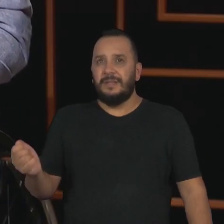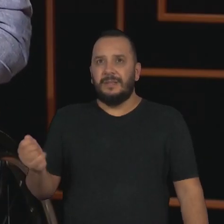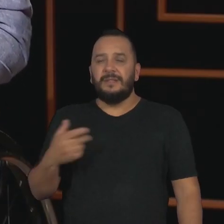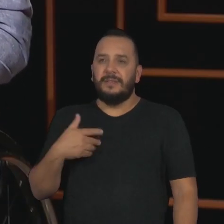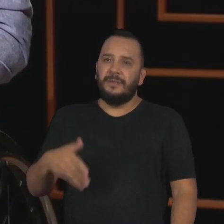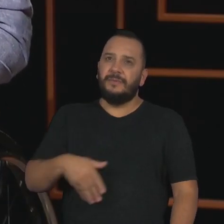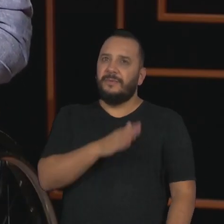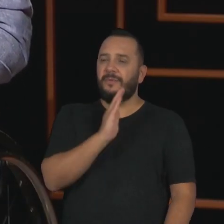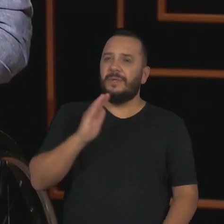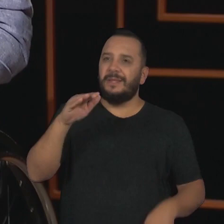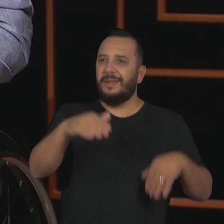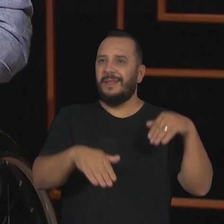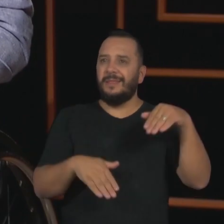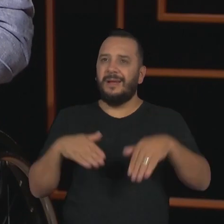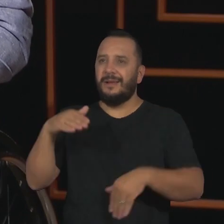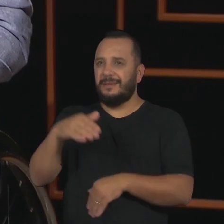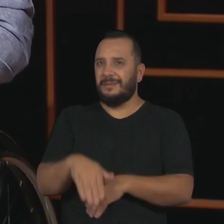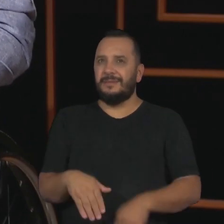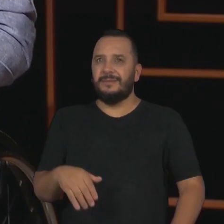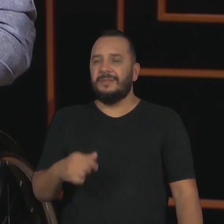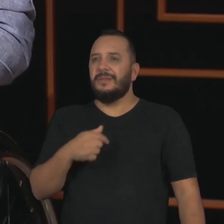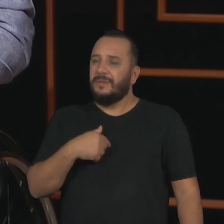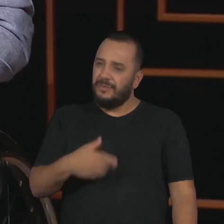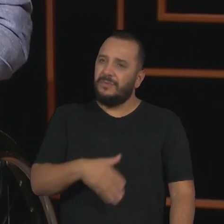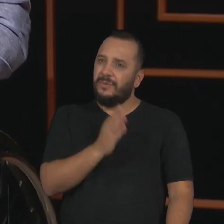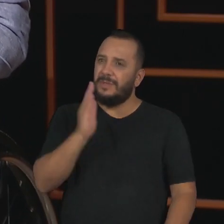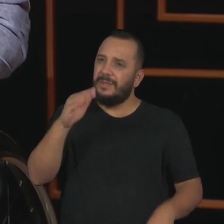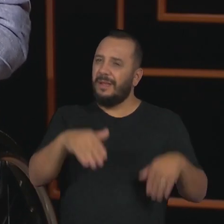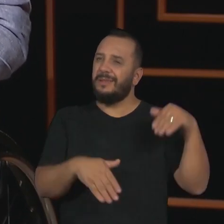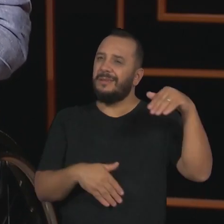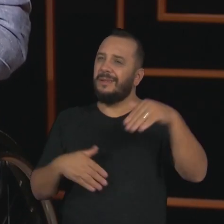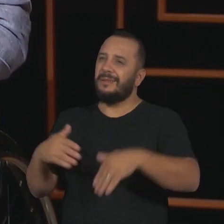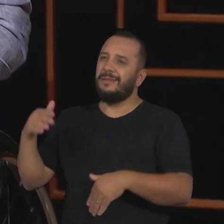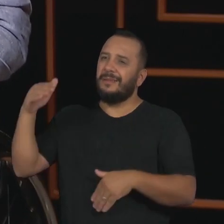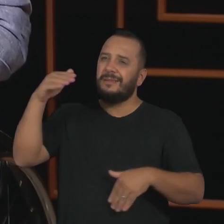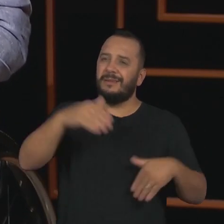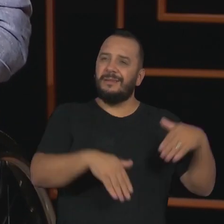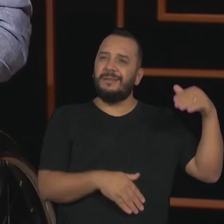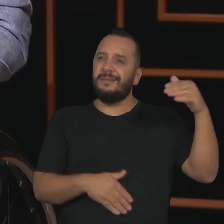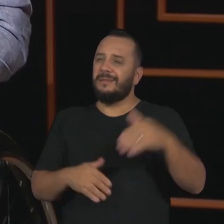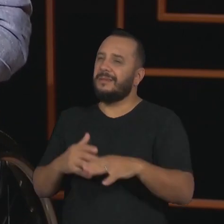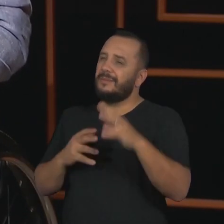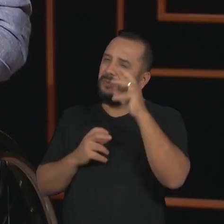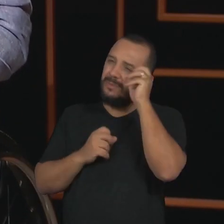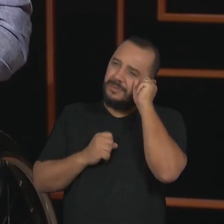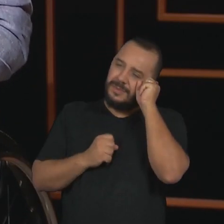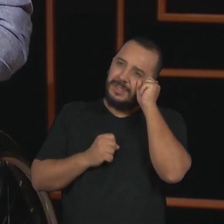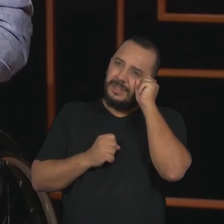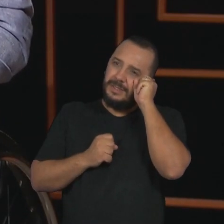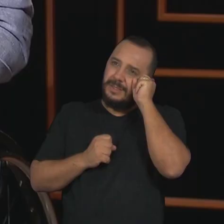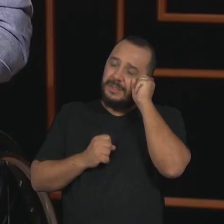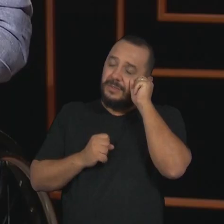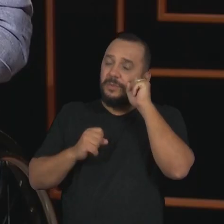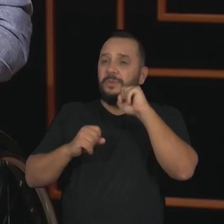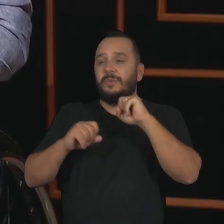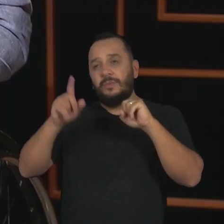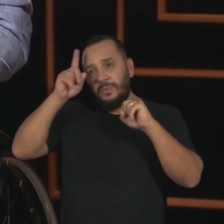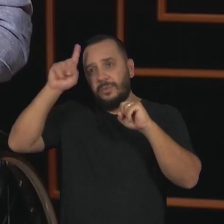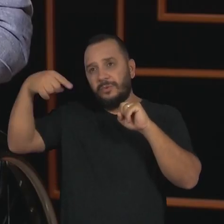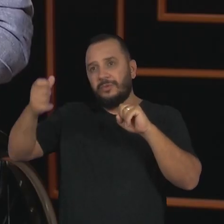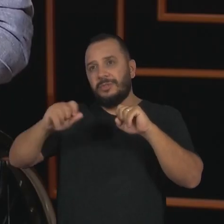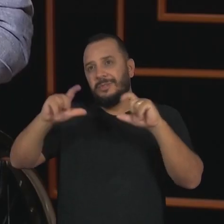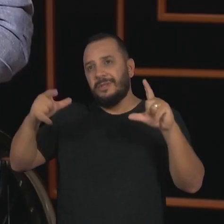nadar. Fui para o clube, nadei. Dormi no dia seguinte, mando uma carta